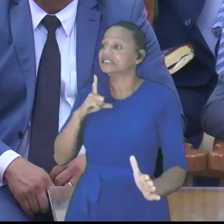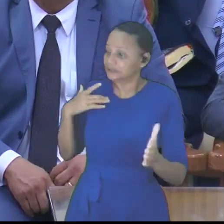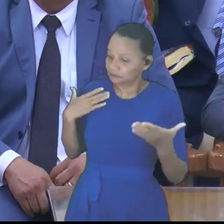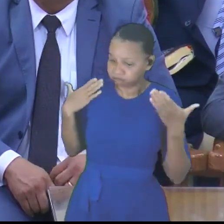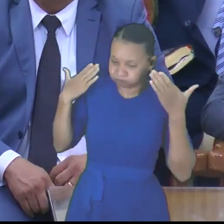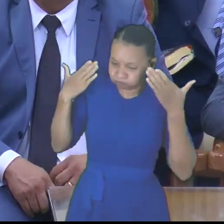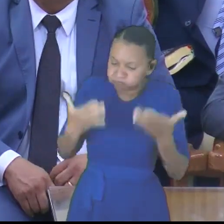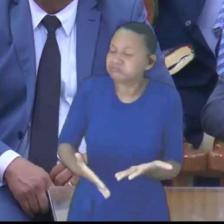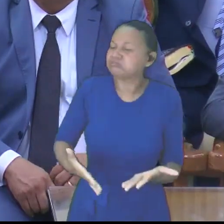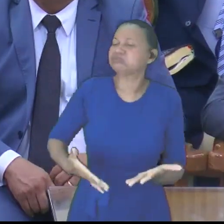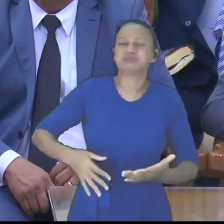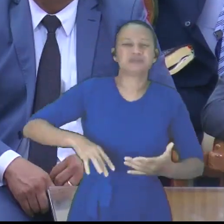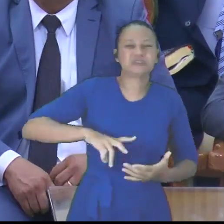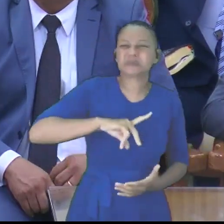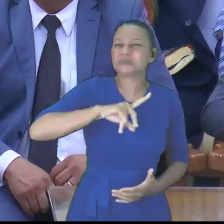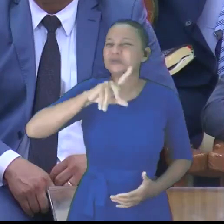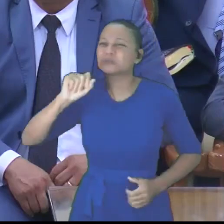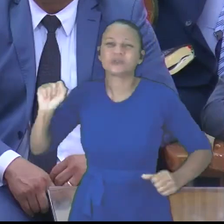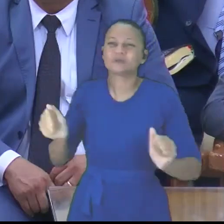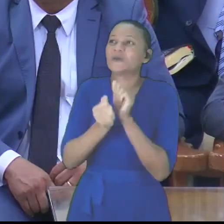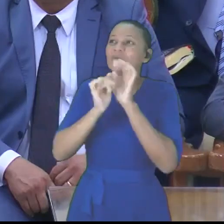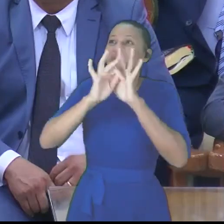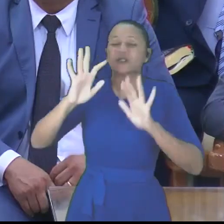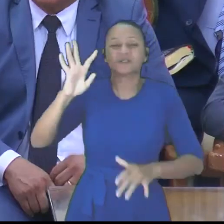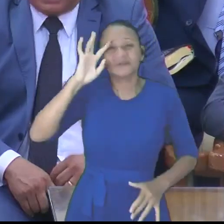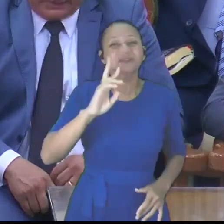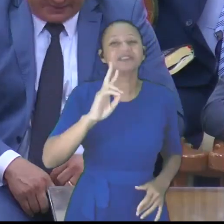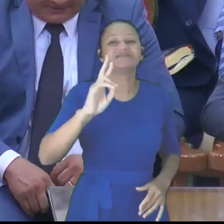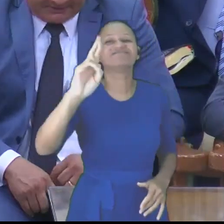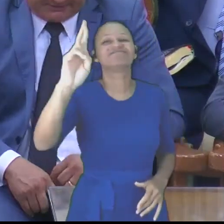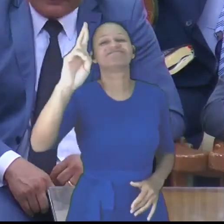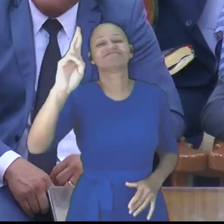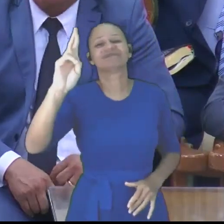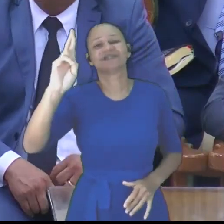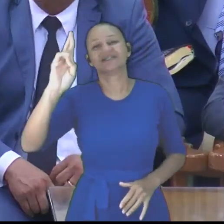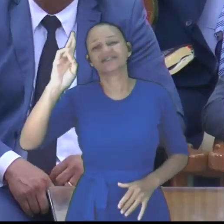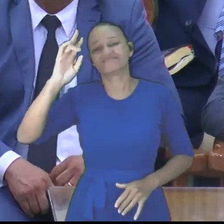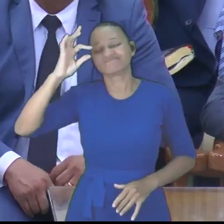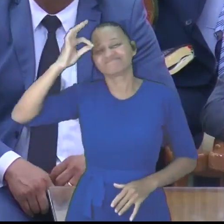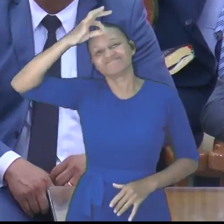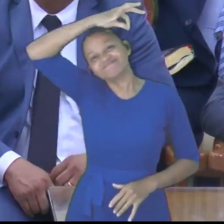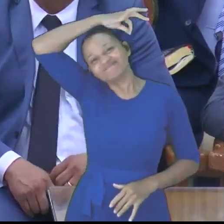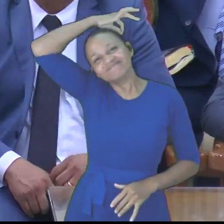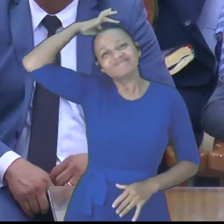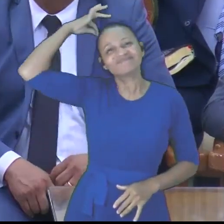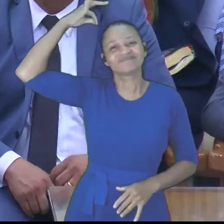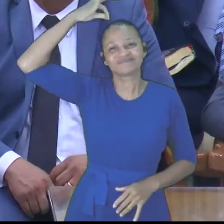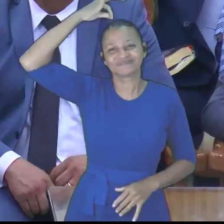grande e glorioso dia do Senhor, o Espírito